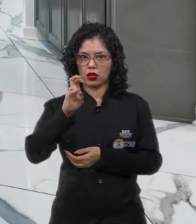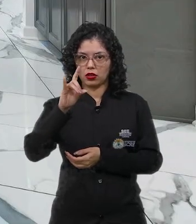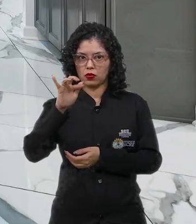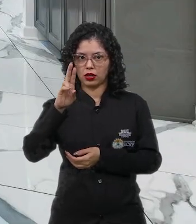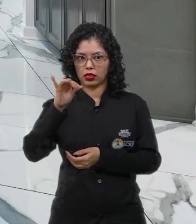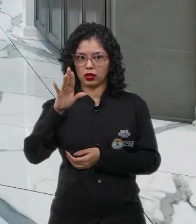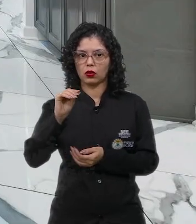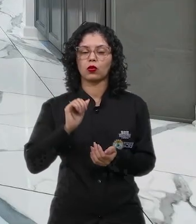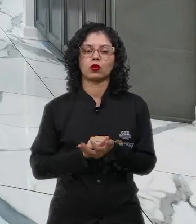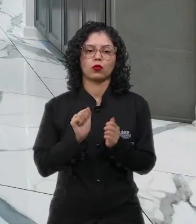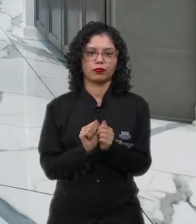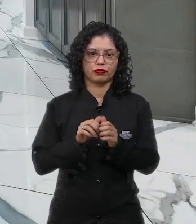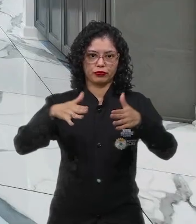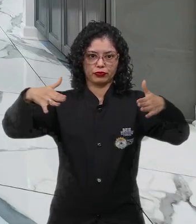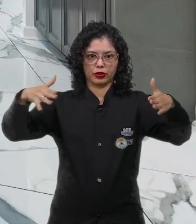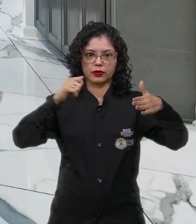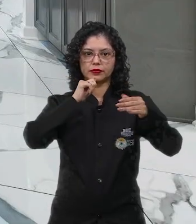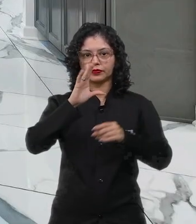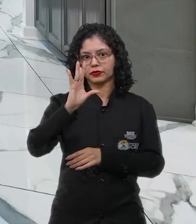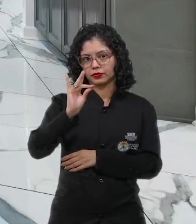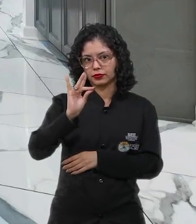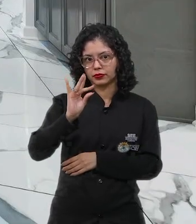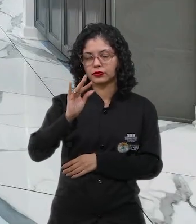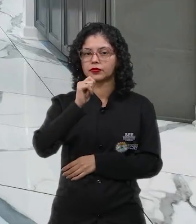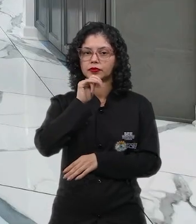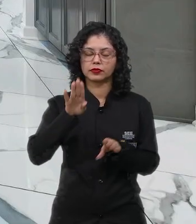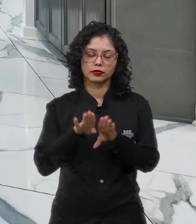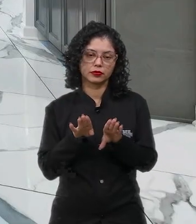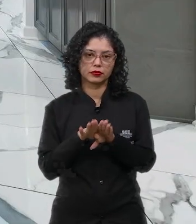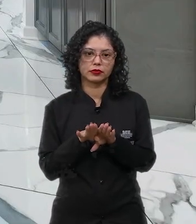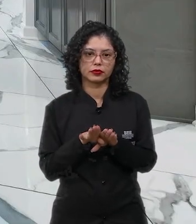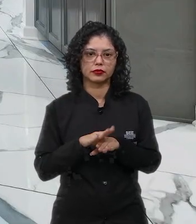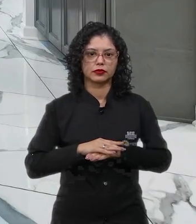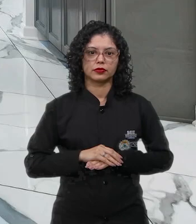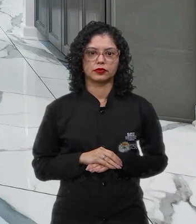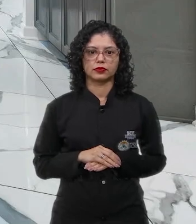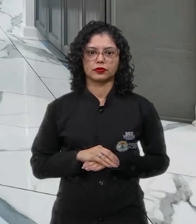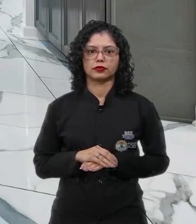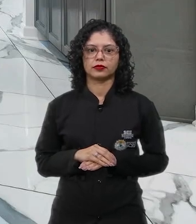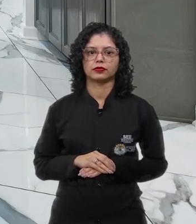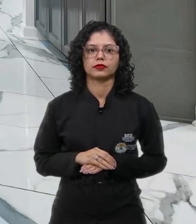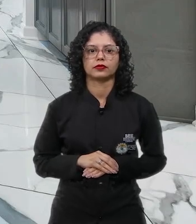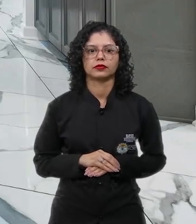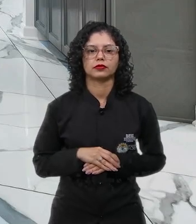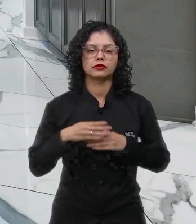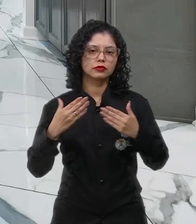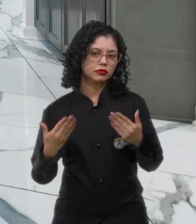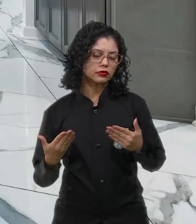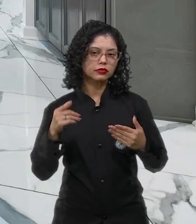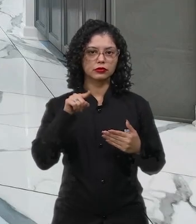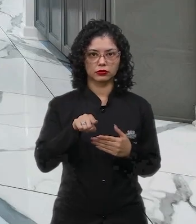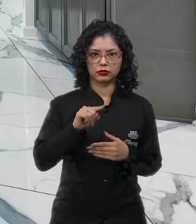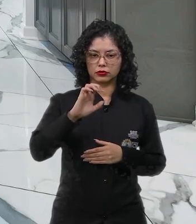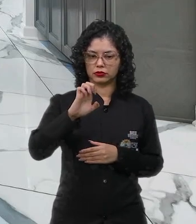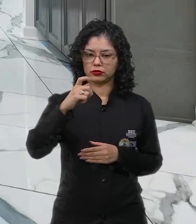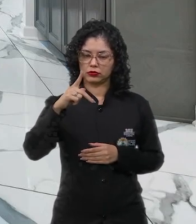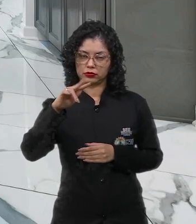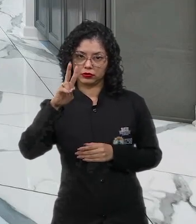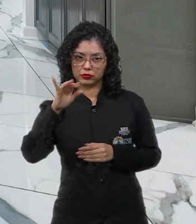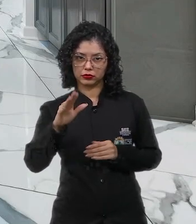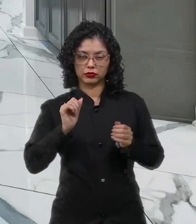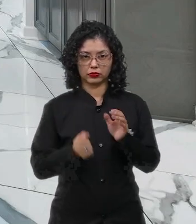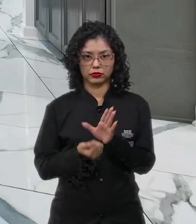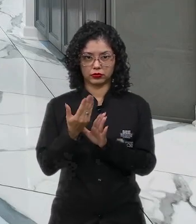poliuretano expandido, né, que é aquela cola de PU, que é o espuma de PU. Né? Então, essa espuma, ela vai o quê? Ela vai